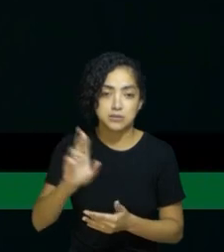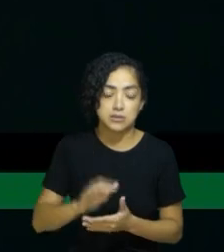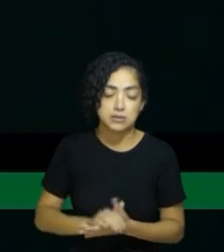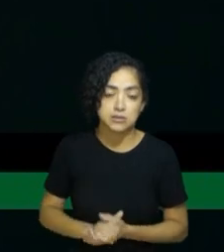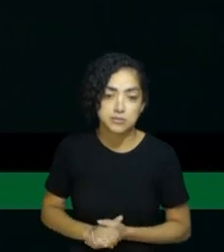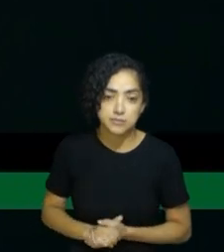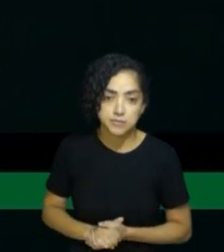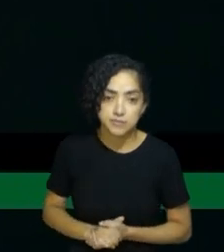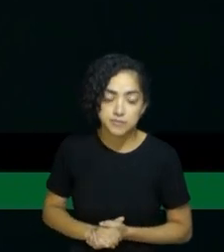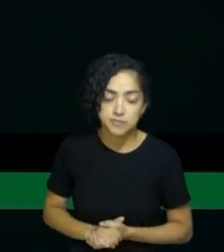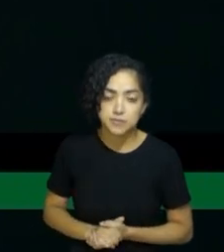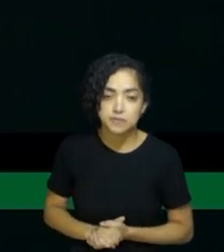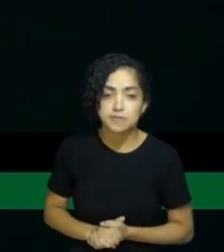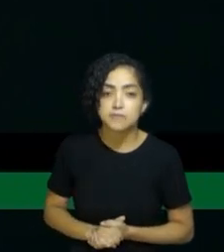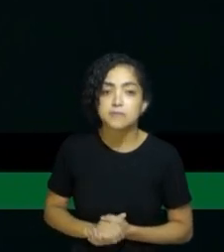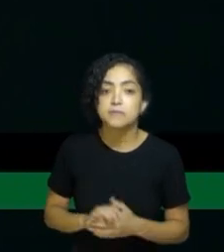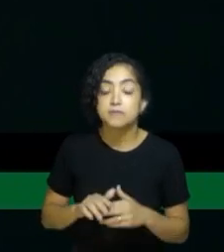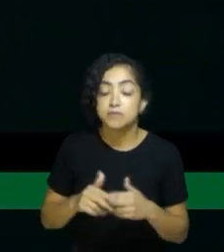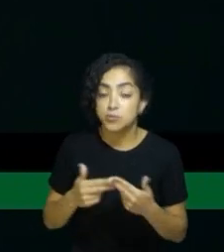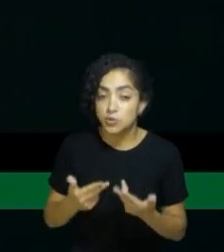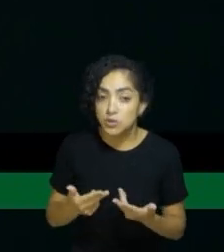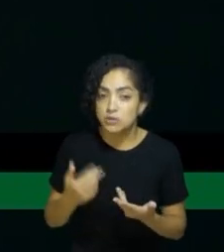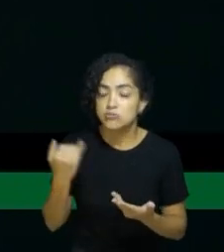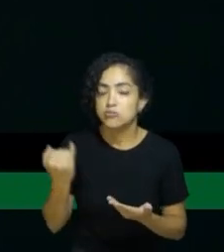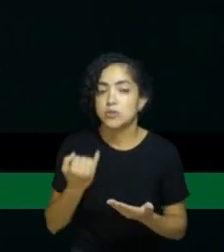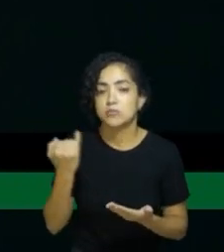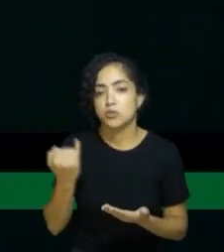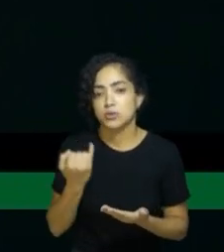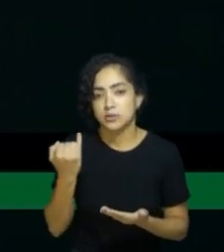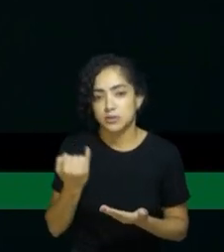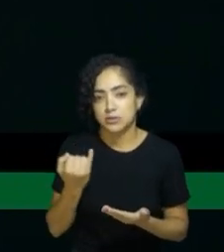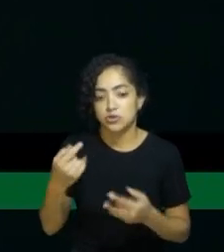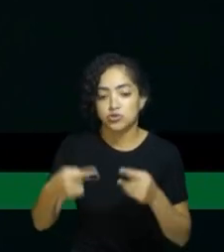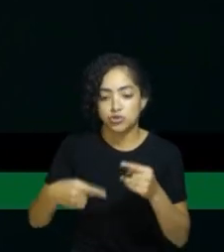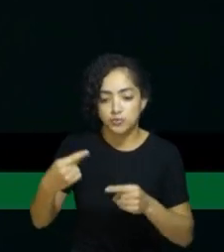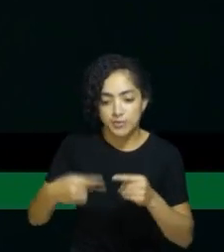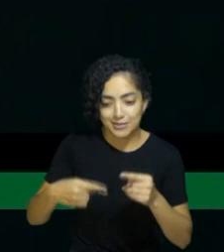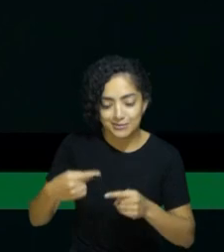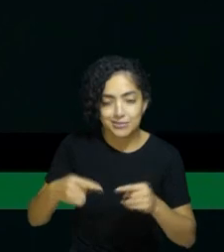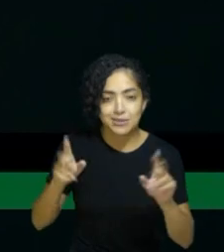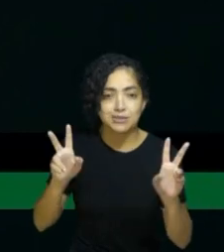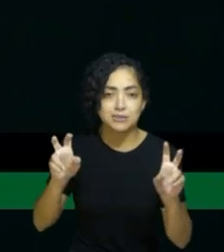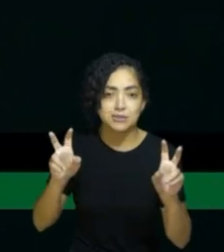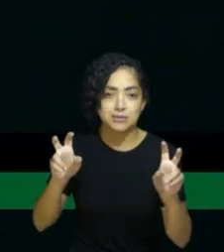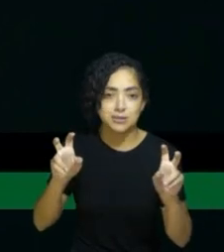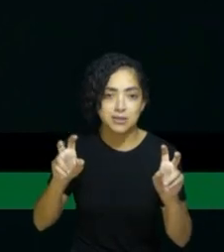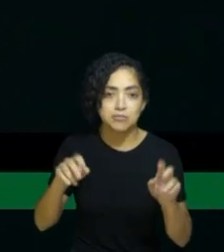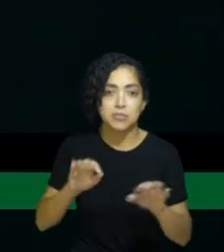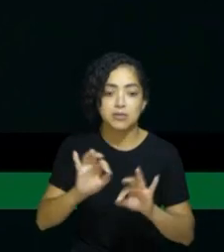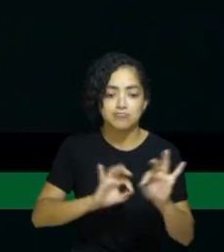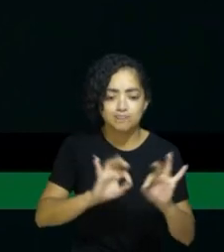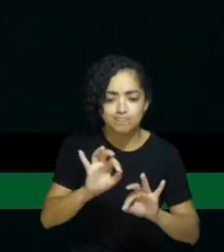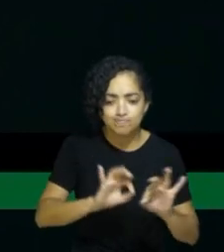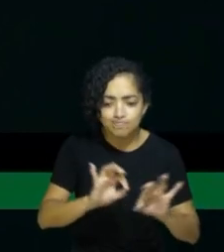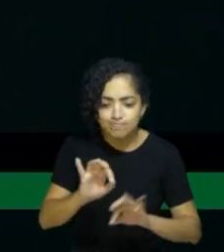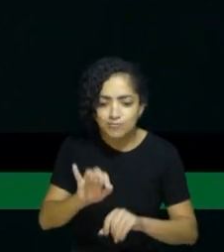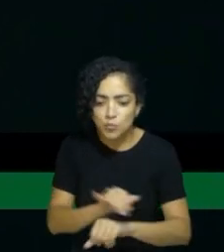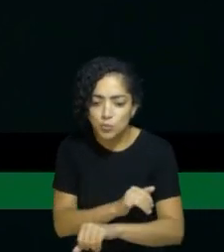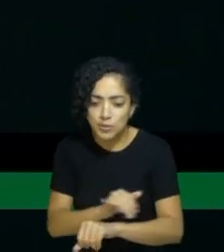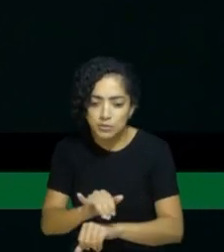67 por isso é importante debatermos esse assunto construirmos uma